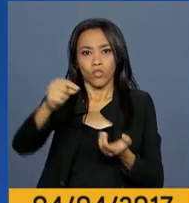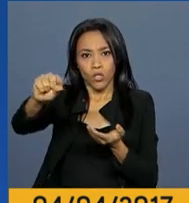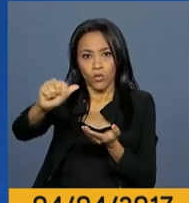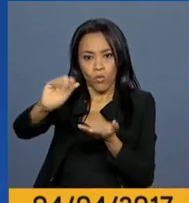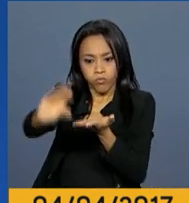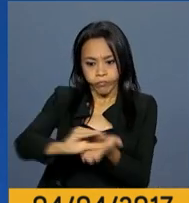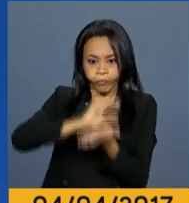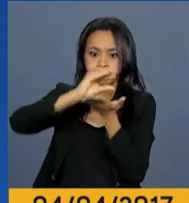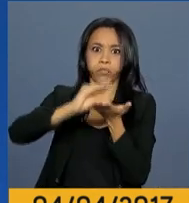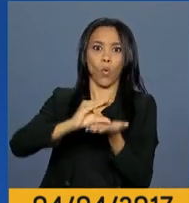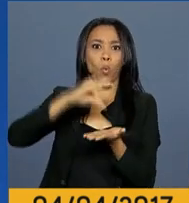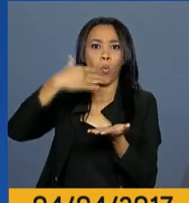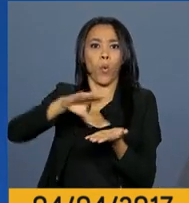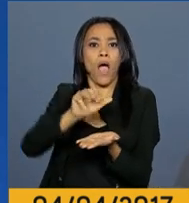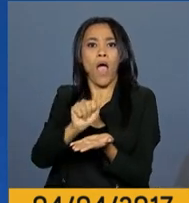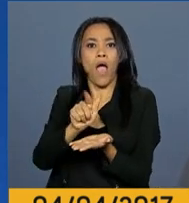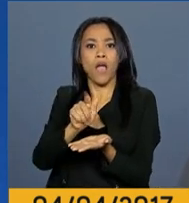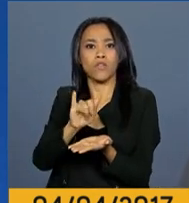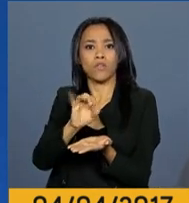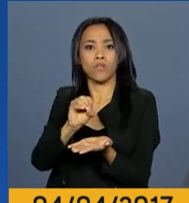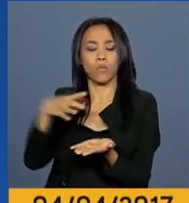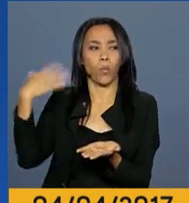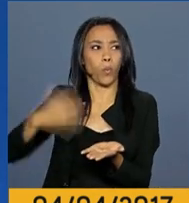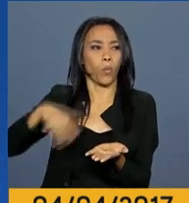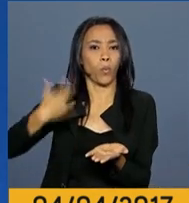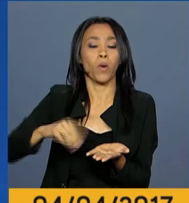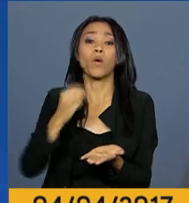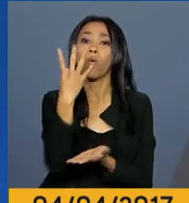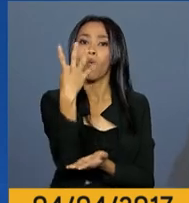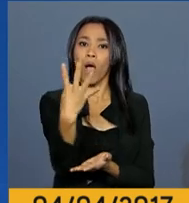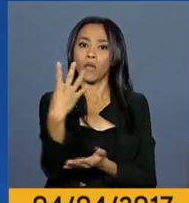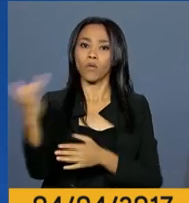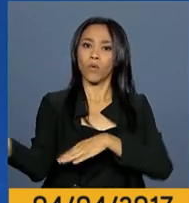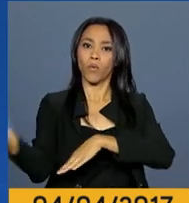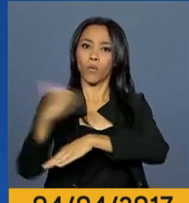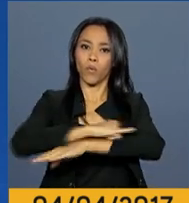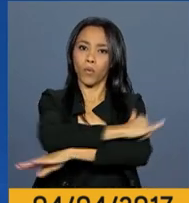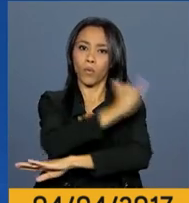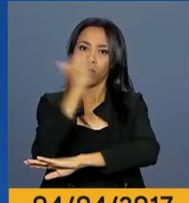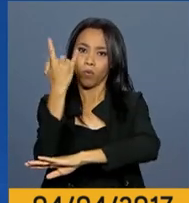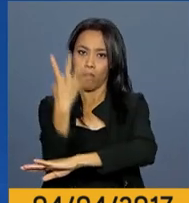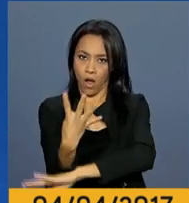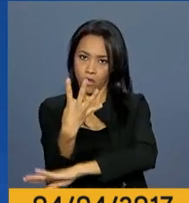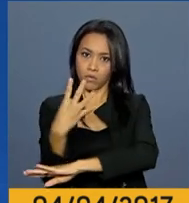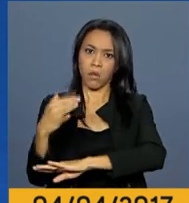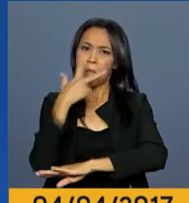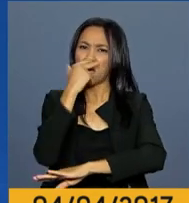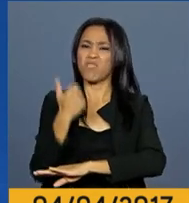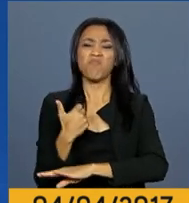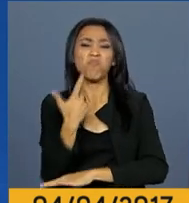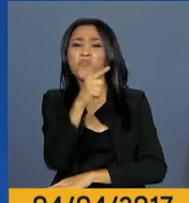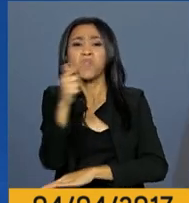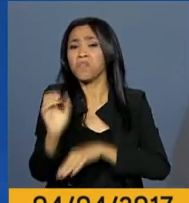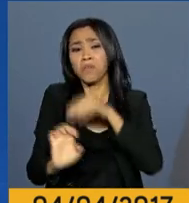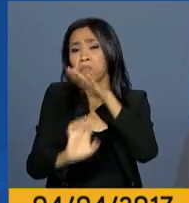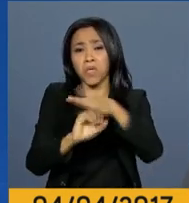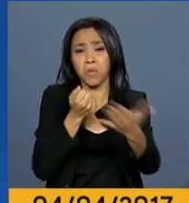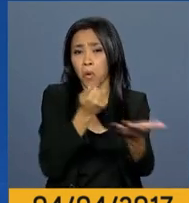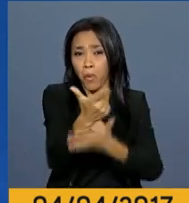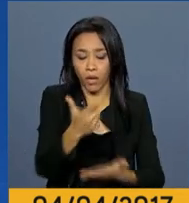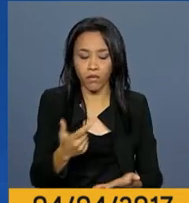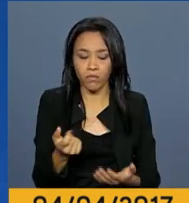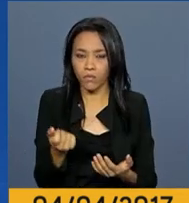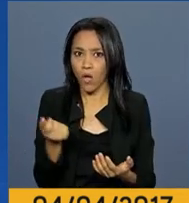Em apenas um deles, para a gestão de 4 aeroportos, quando se falava que não ia nem aparecer licitante, né?